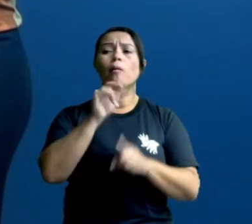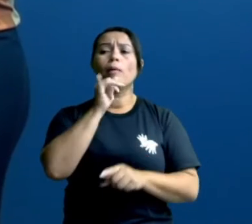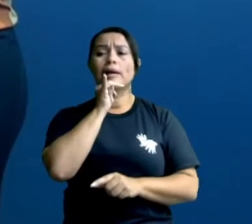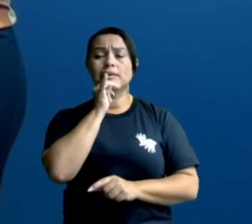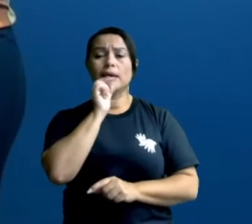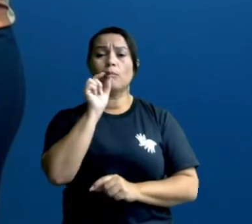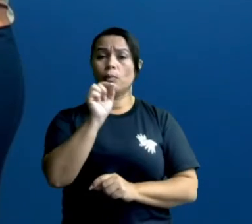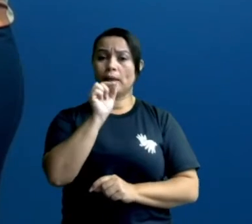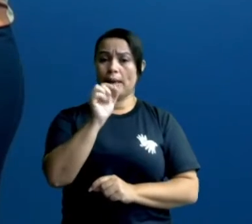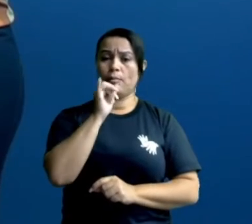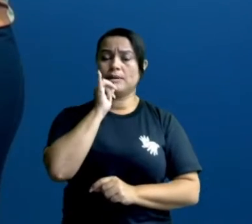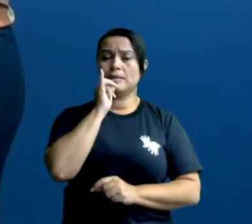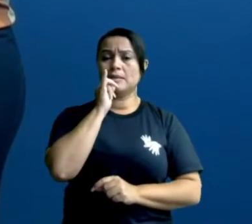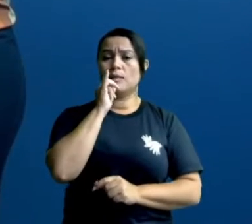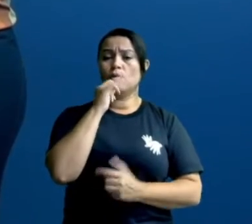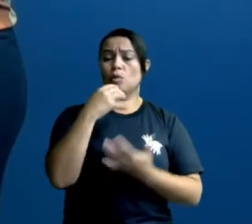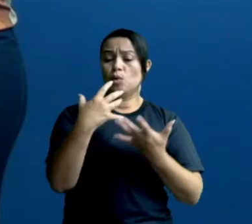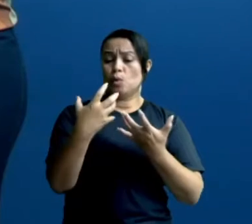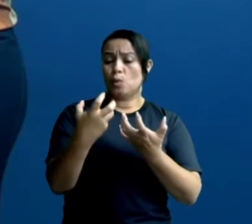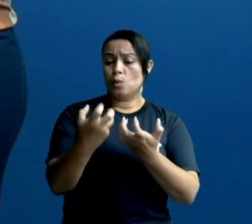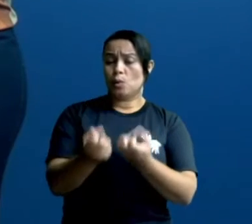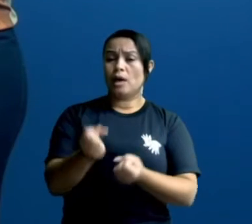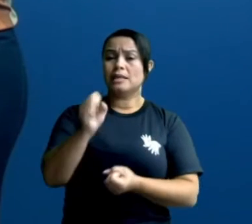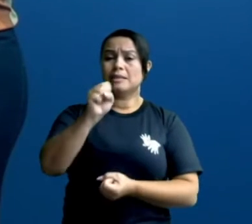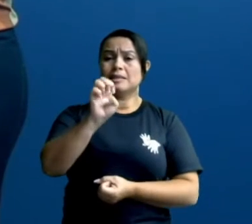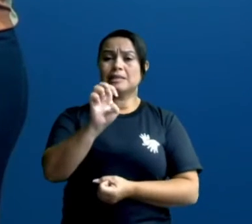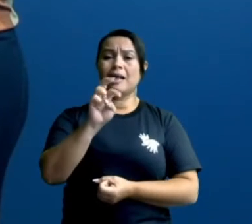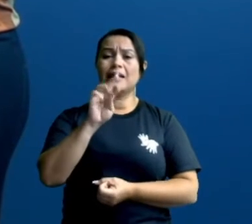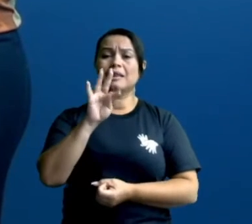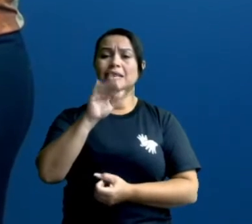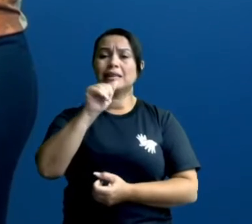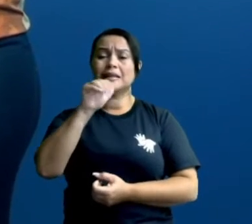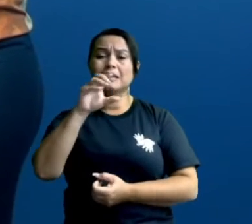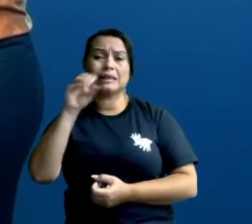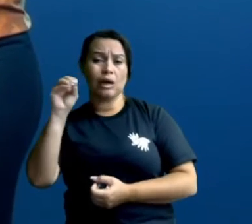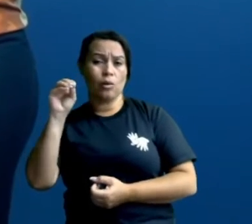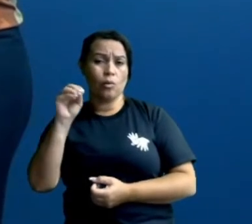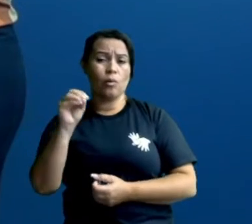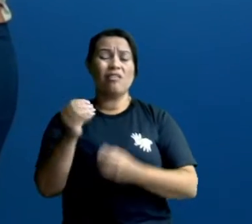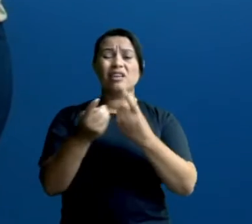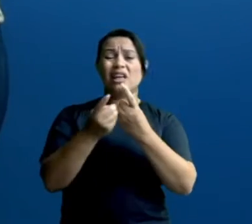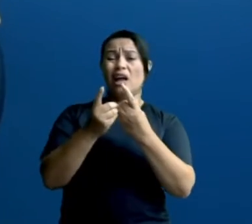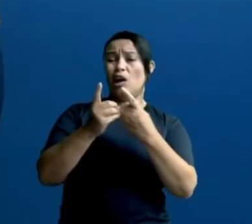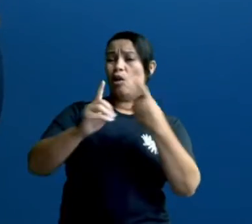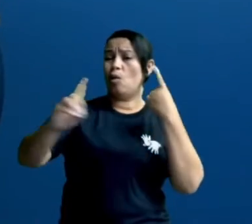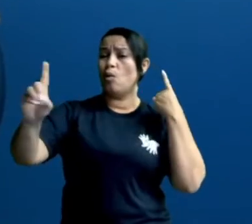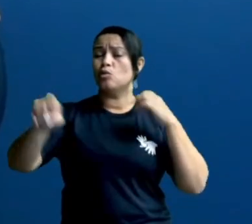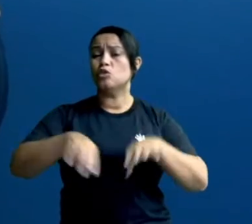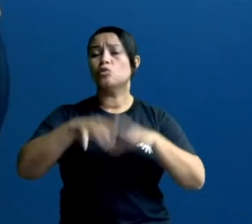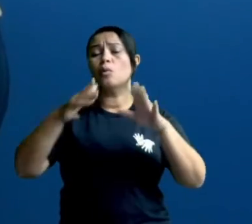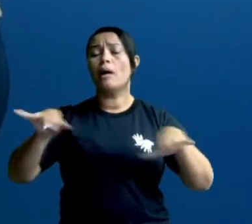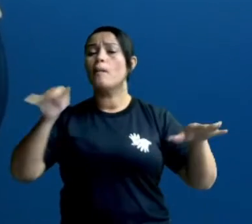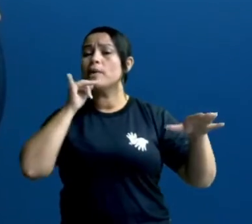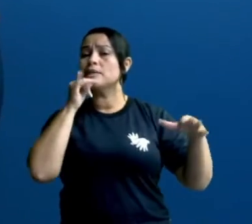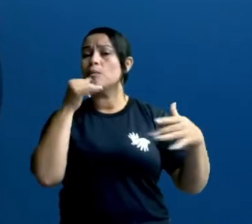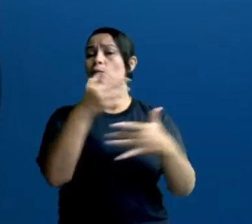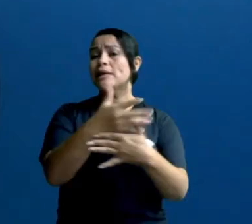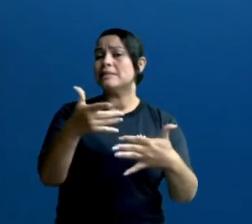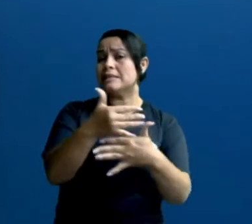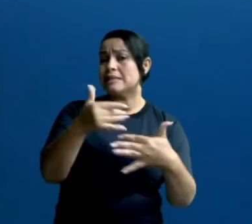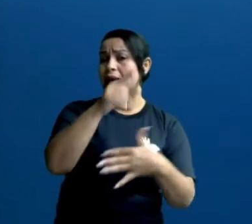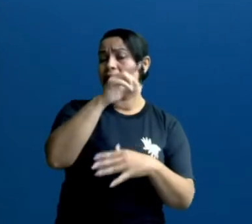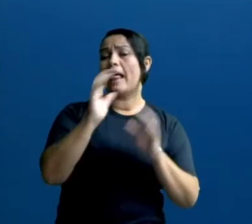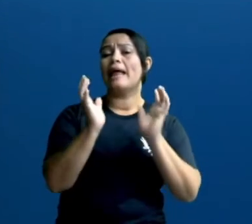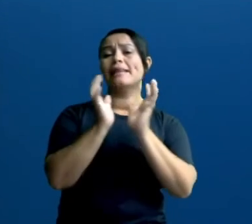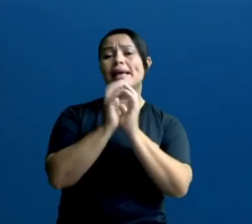exemplo que o sertão por ser afastado do mar lá tem uma quantidade de chuva menor do que uma cidade como Recife que é